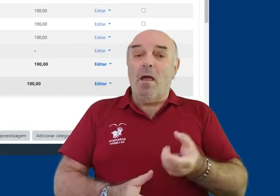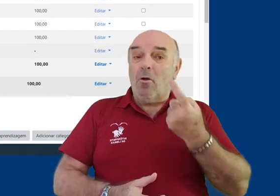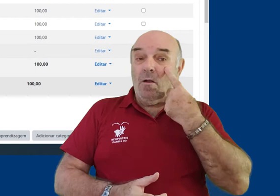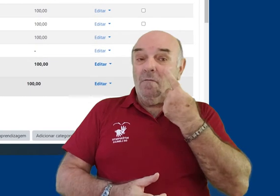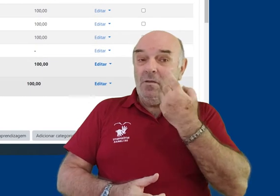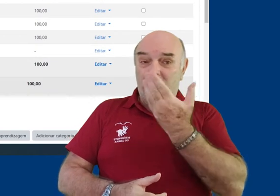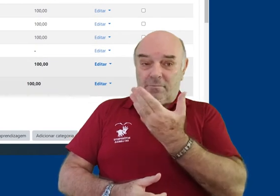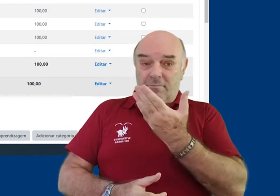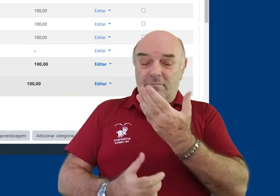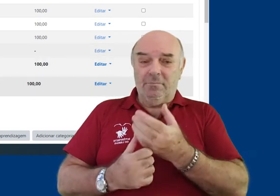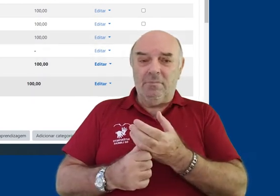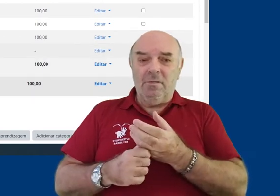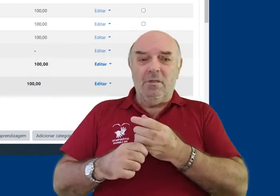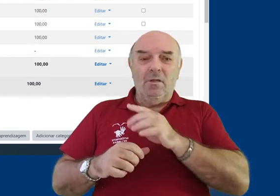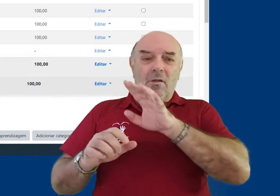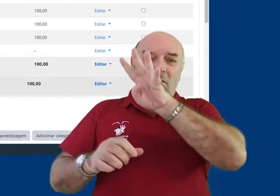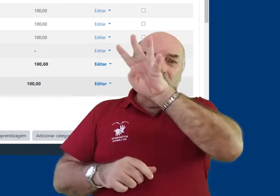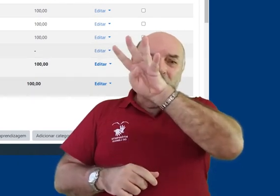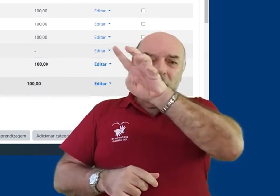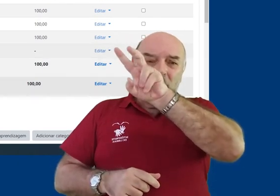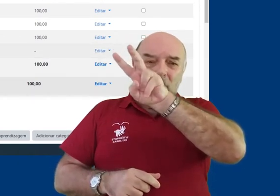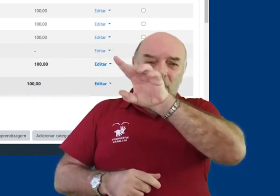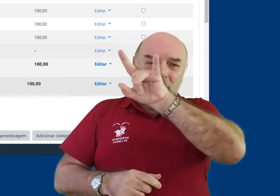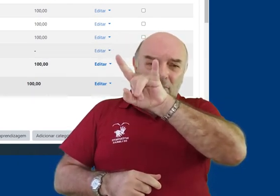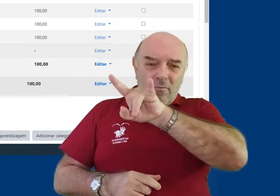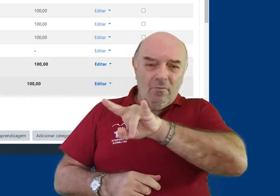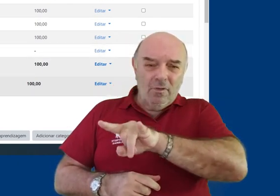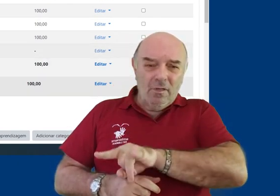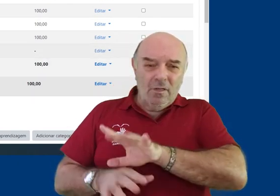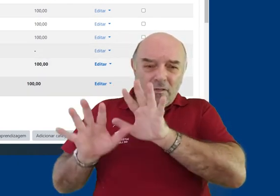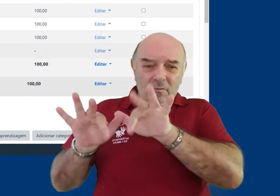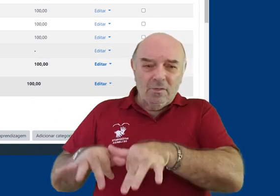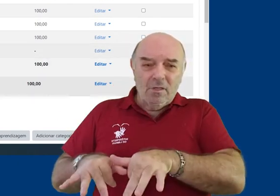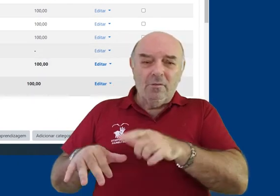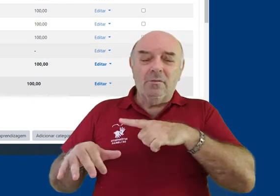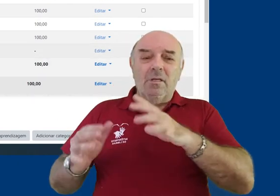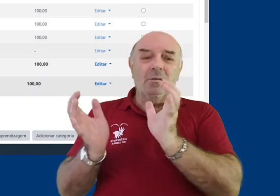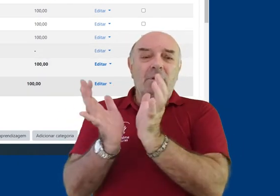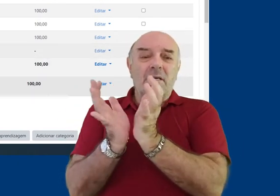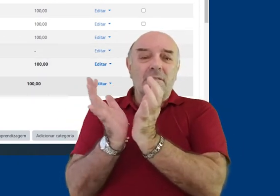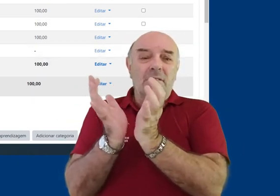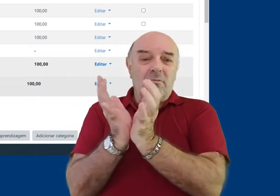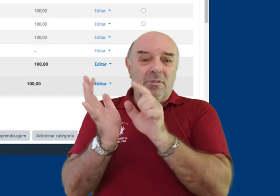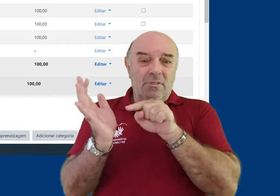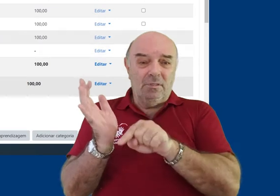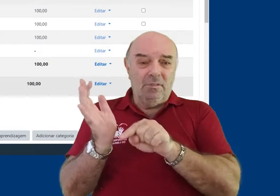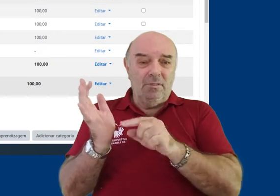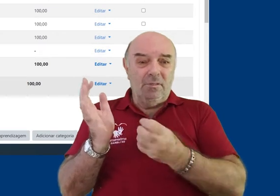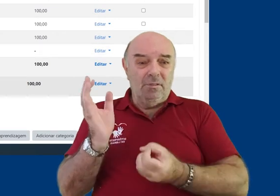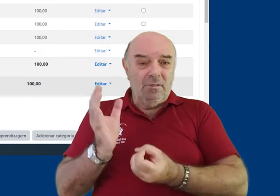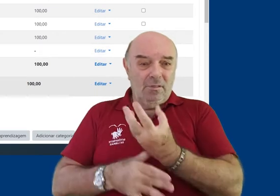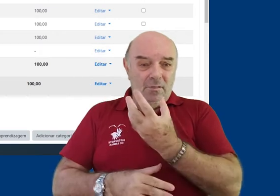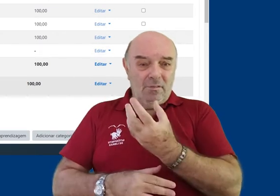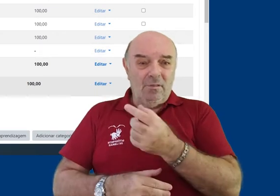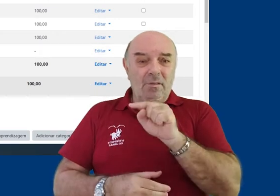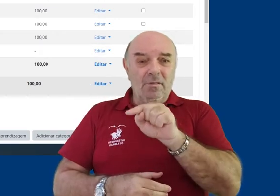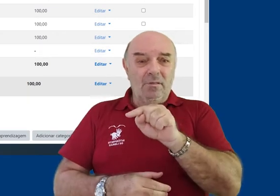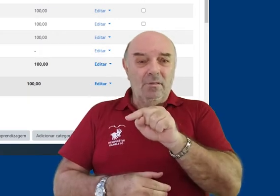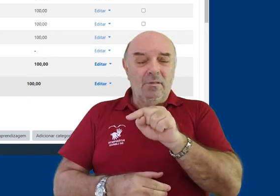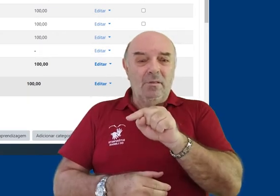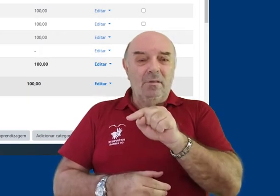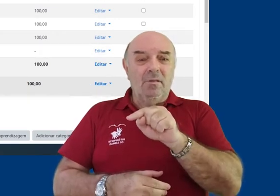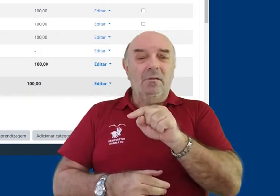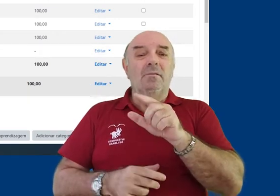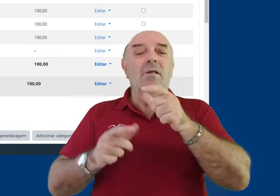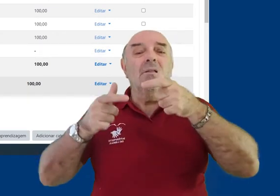Reparem que agora, ao final da lista, eu tenho uma categoria que está contida